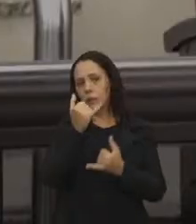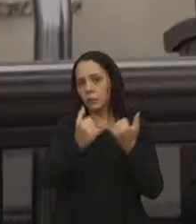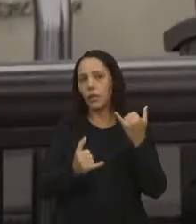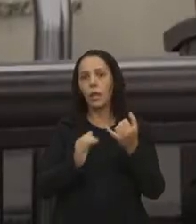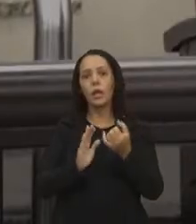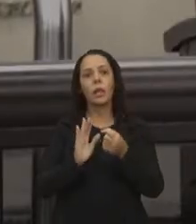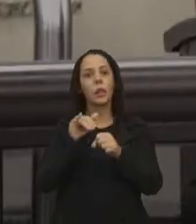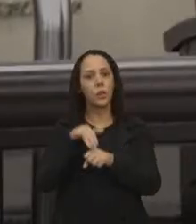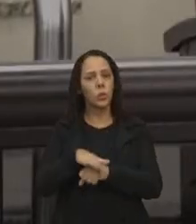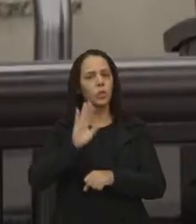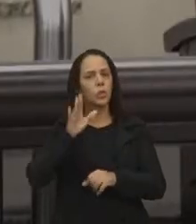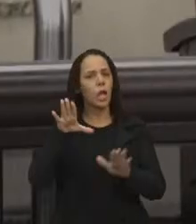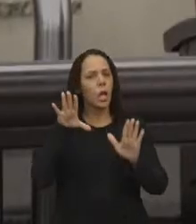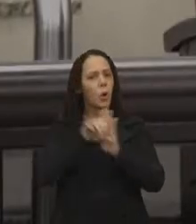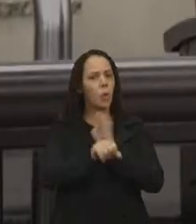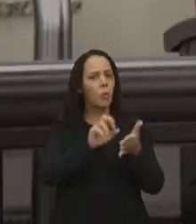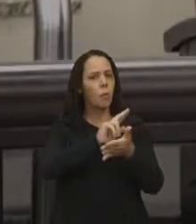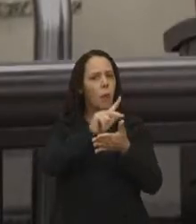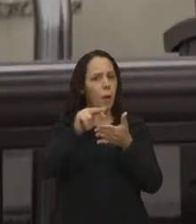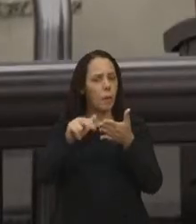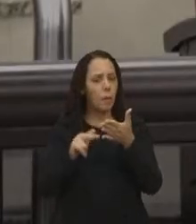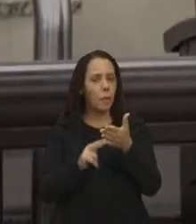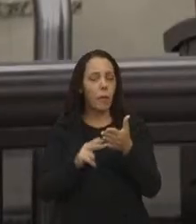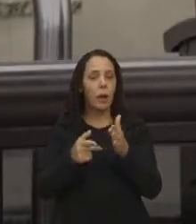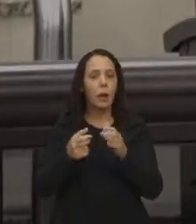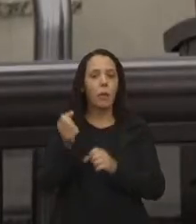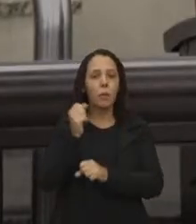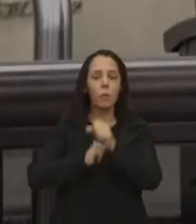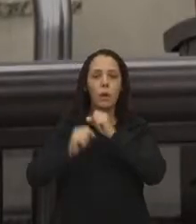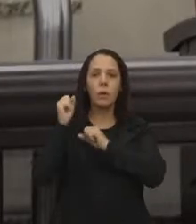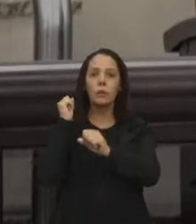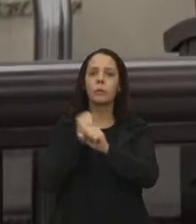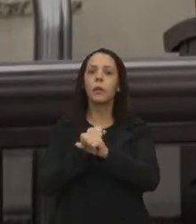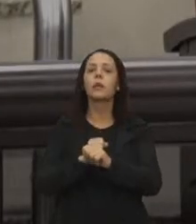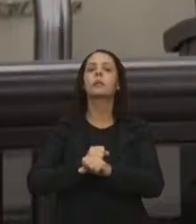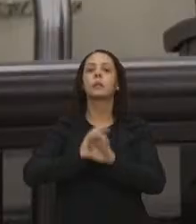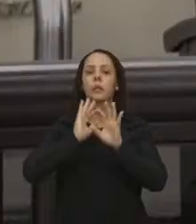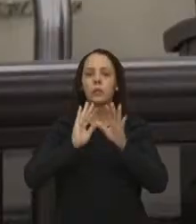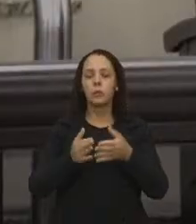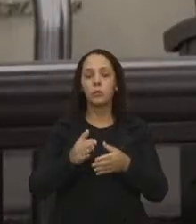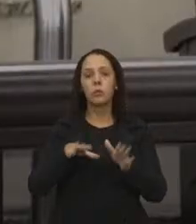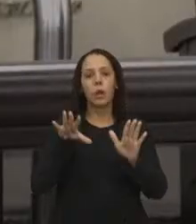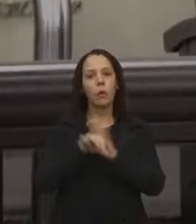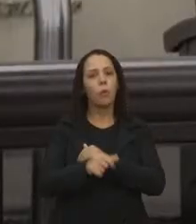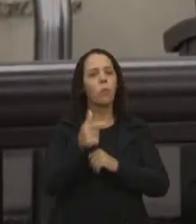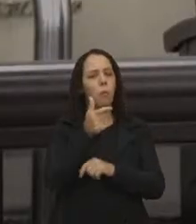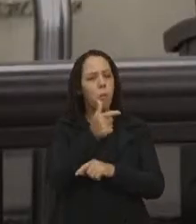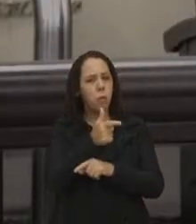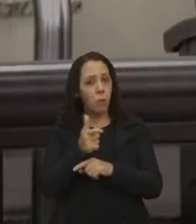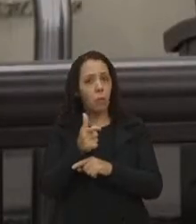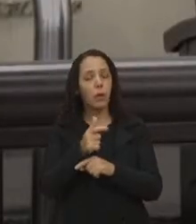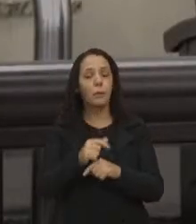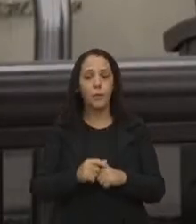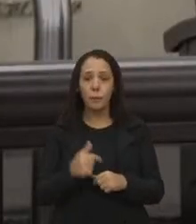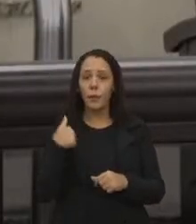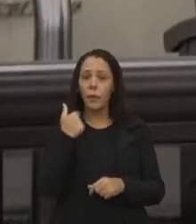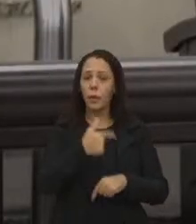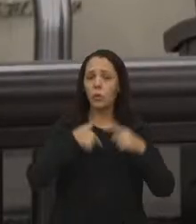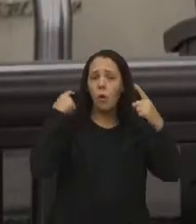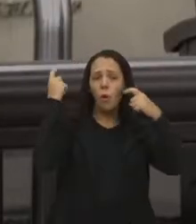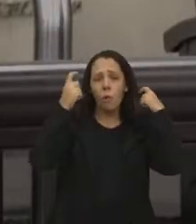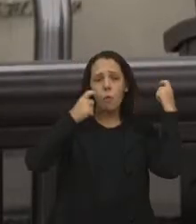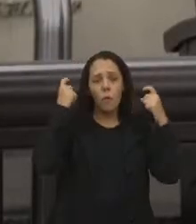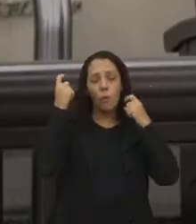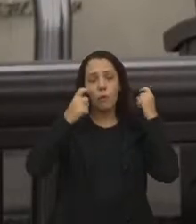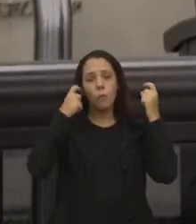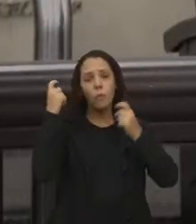roubos. Ano passado teve até uma questão de um furto de mão armada ali dentro do bairro e a gente fica preocupado nessa